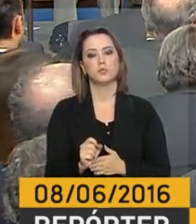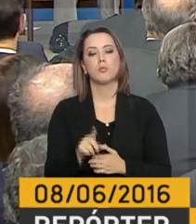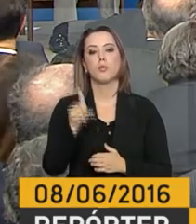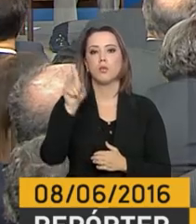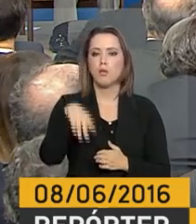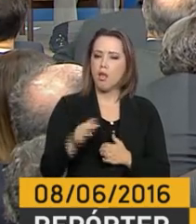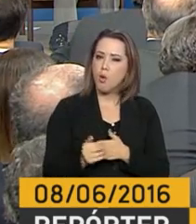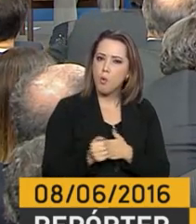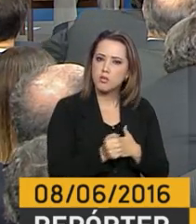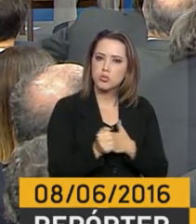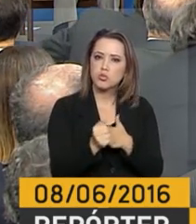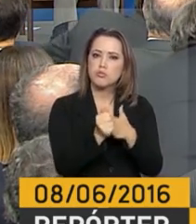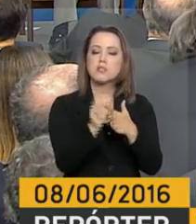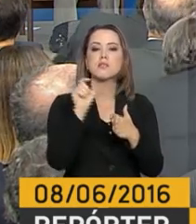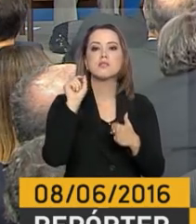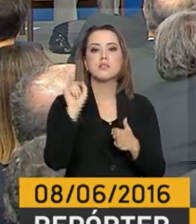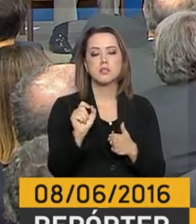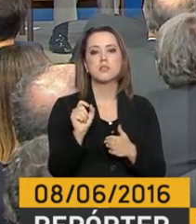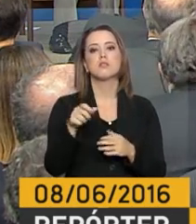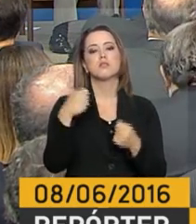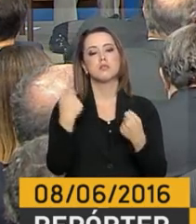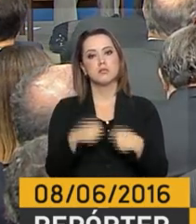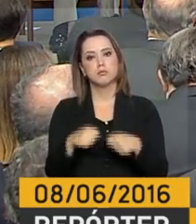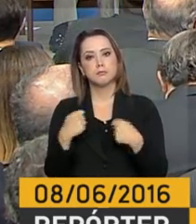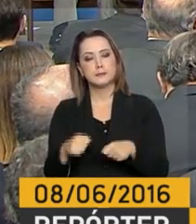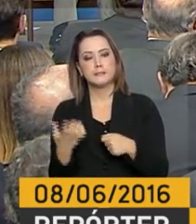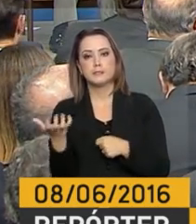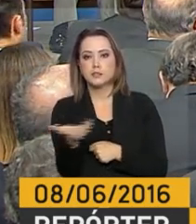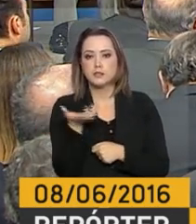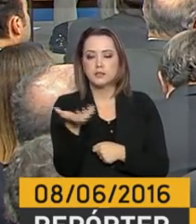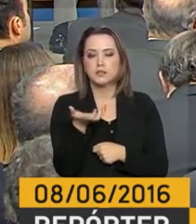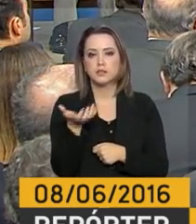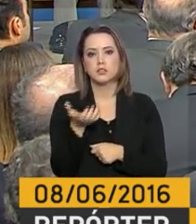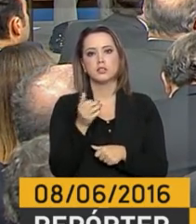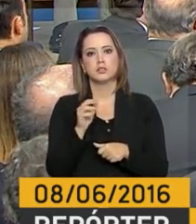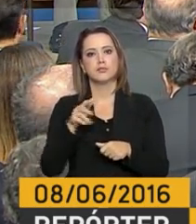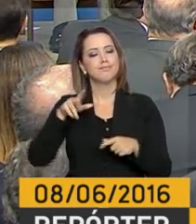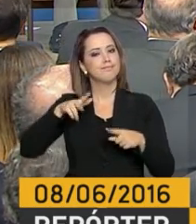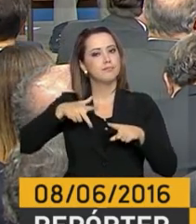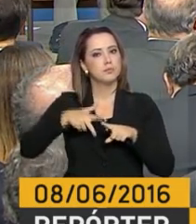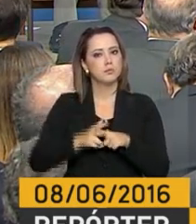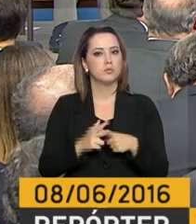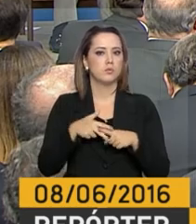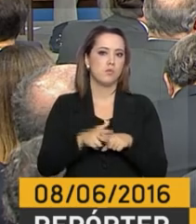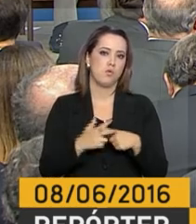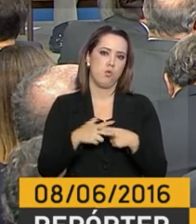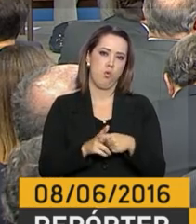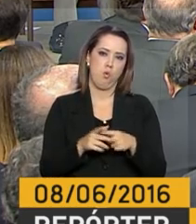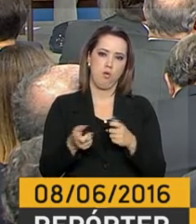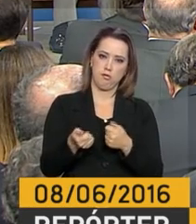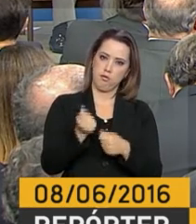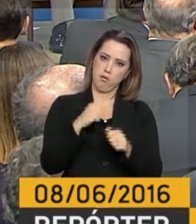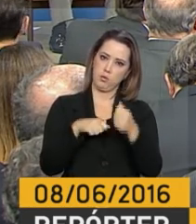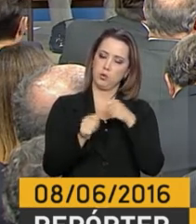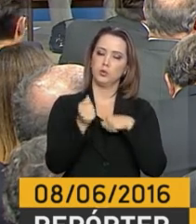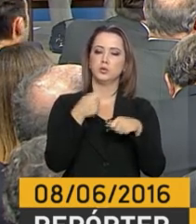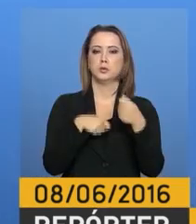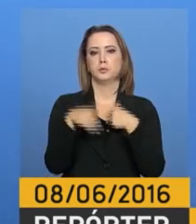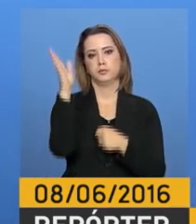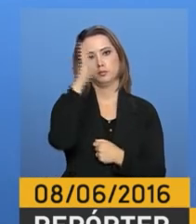direção que pretende de fato alterar o curso da economia